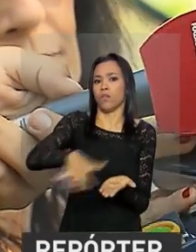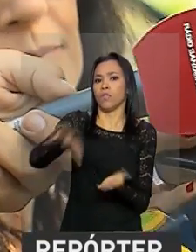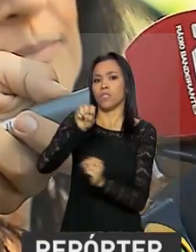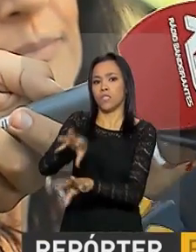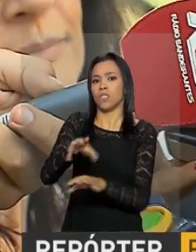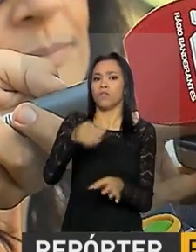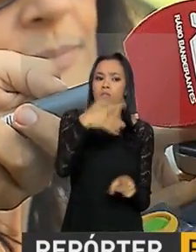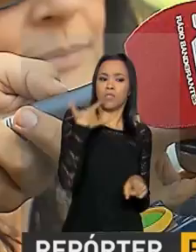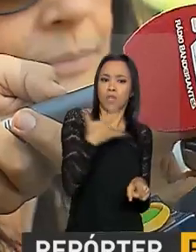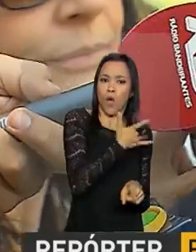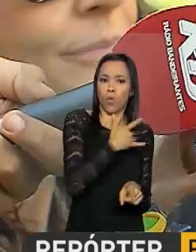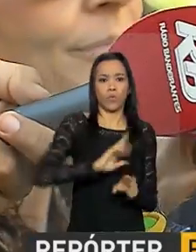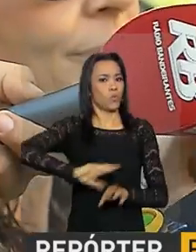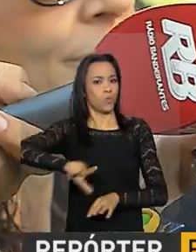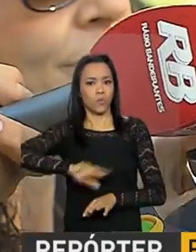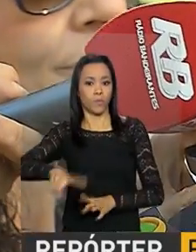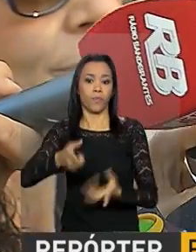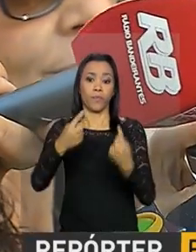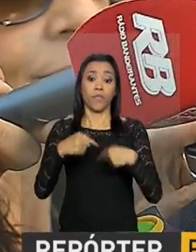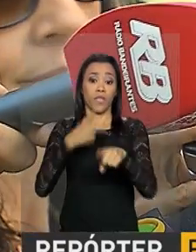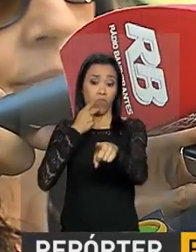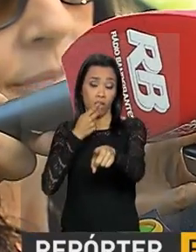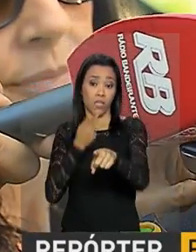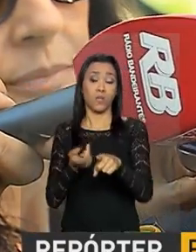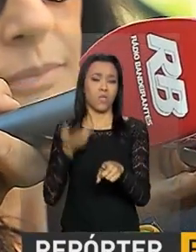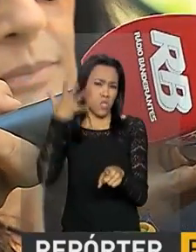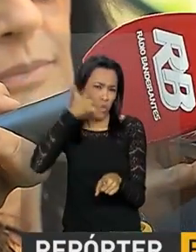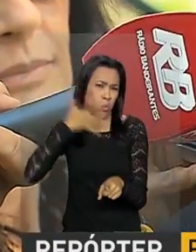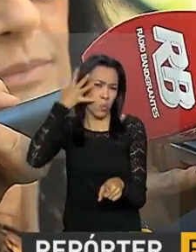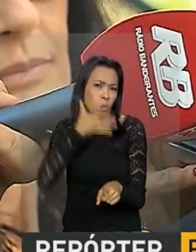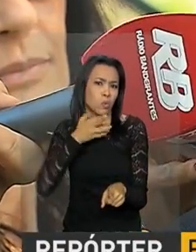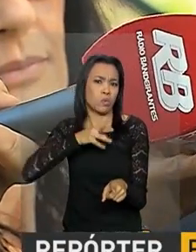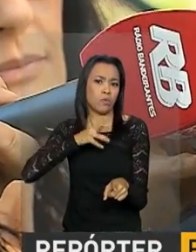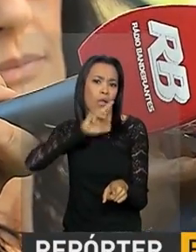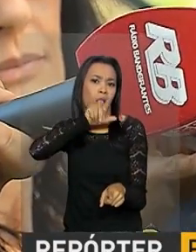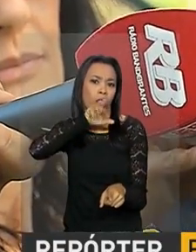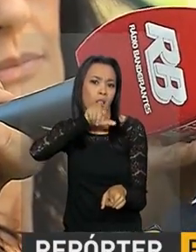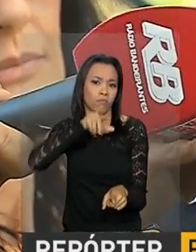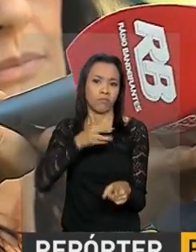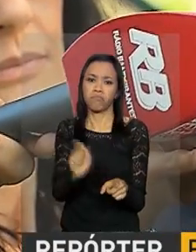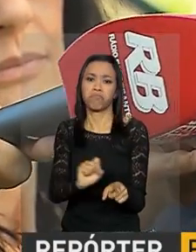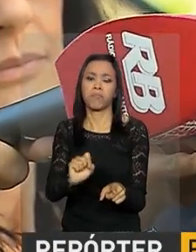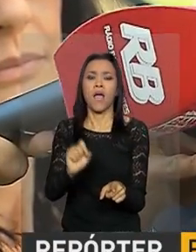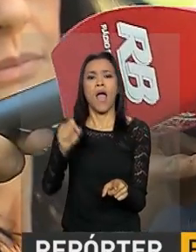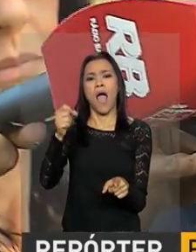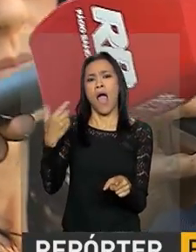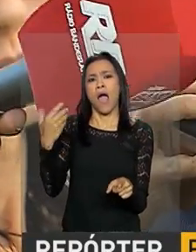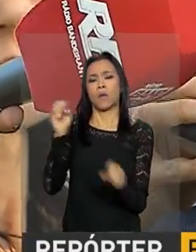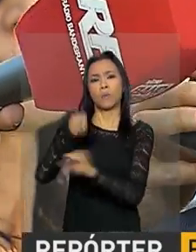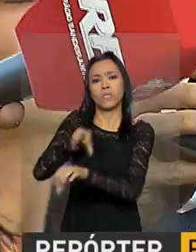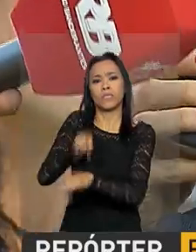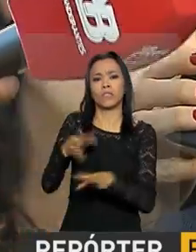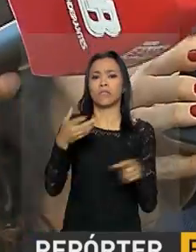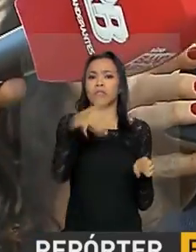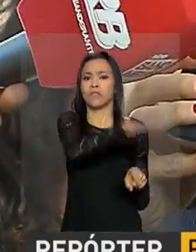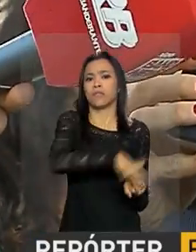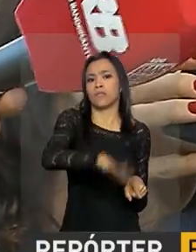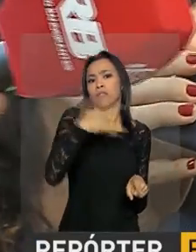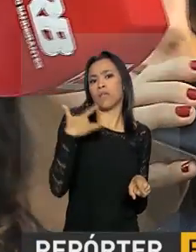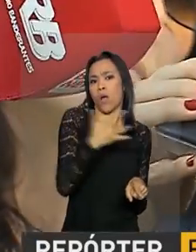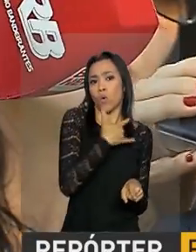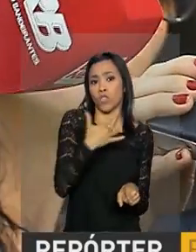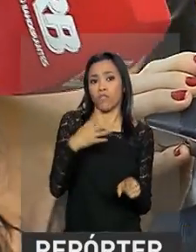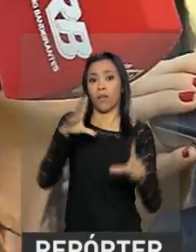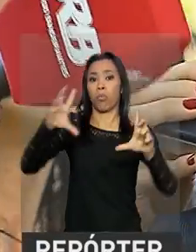Resistência é esse discurso equivocado de que a saúde e a educação vão perder recursos não é